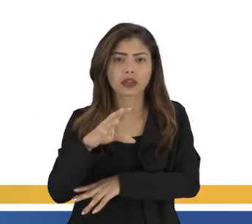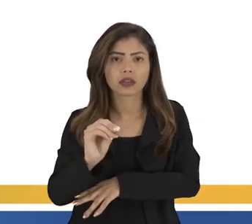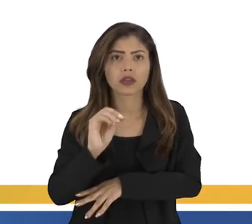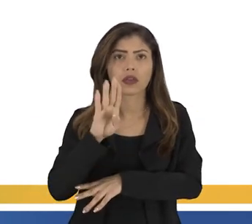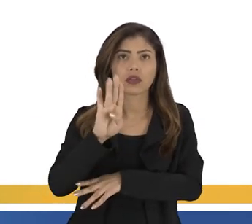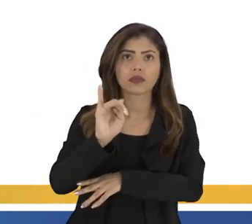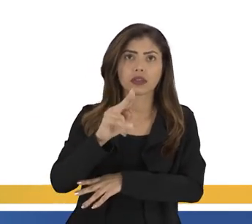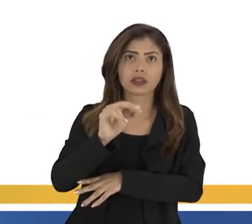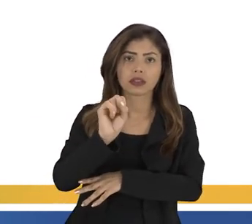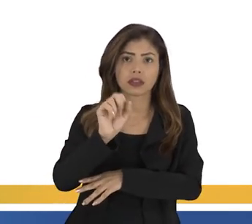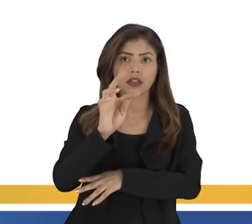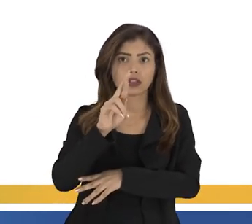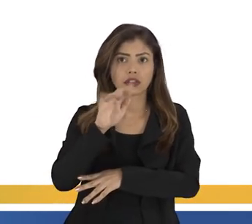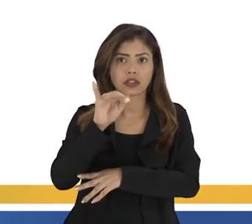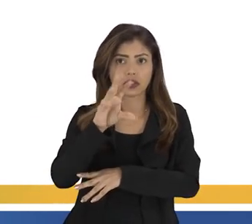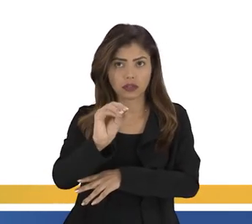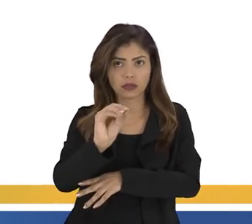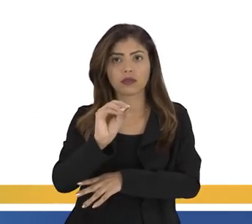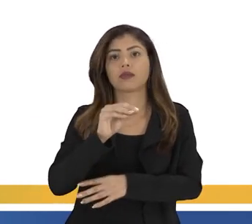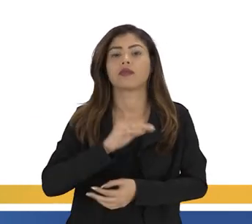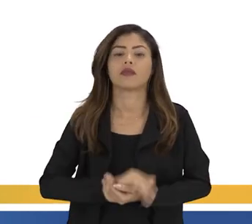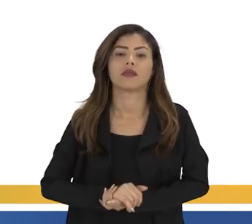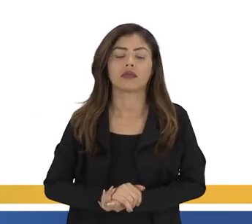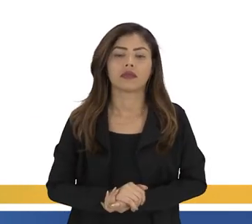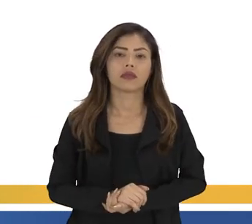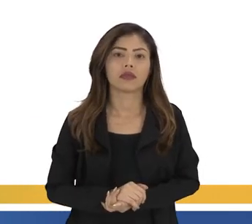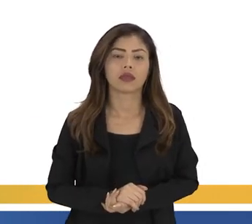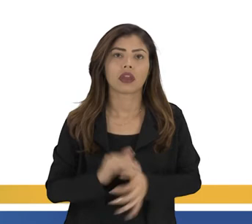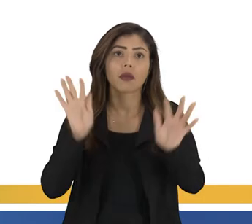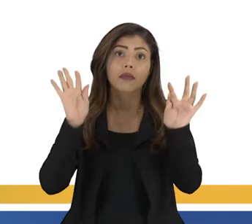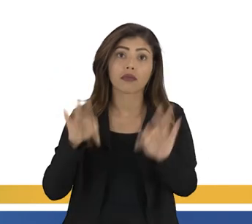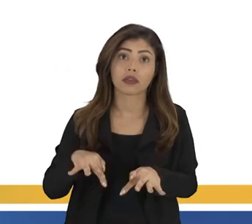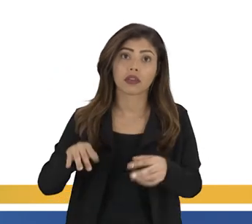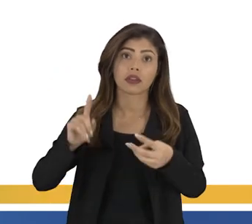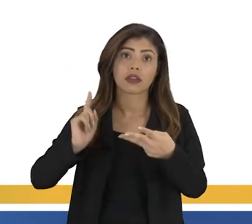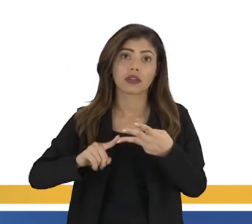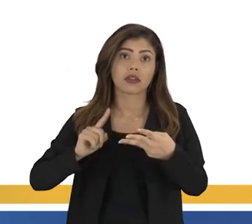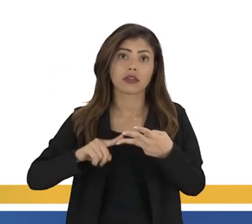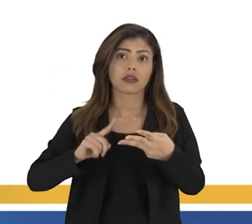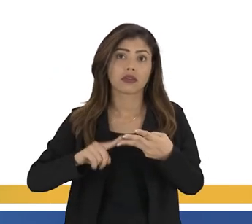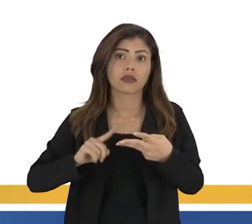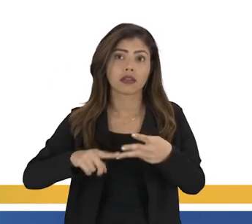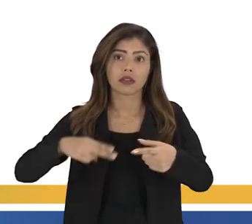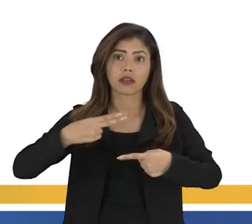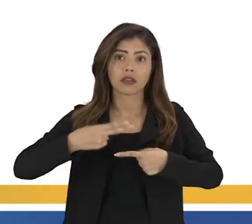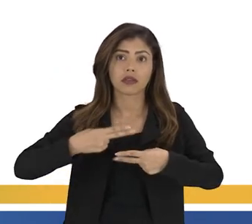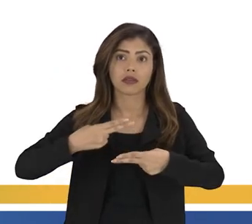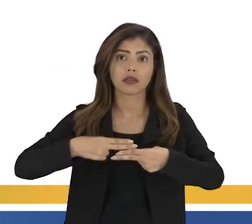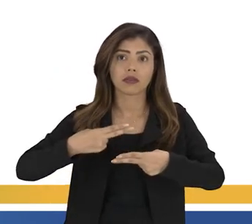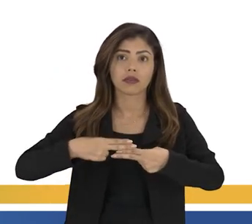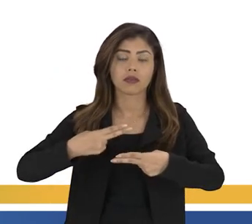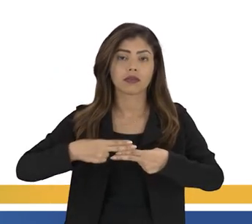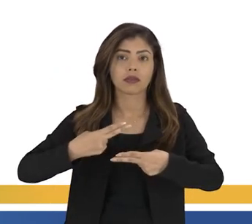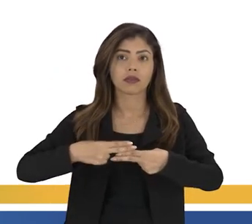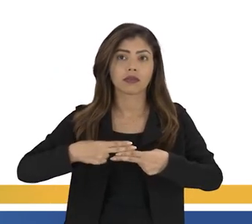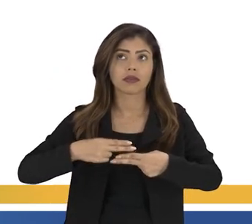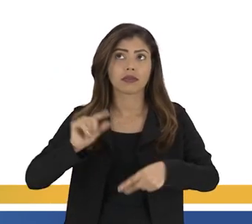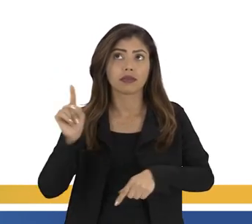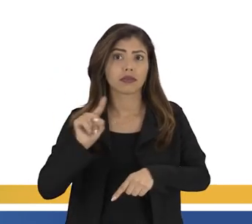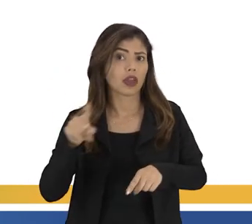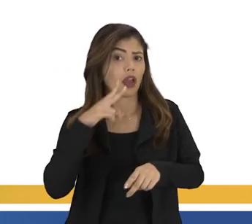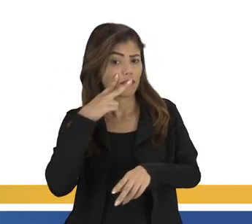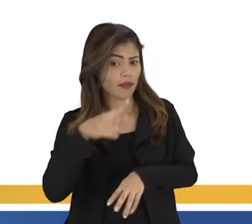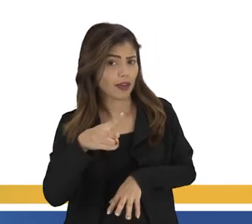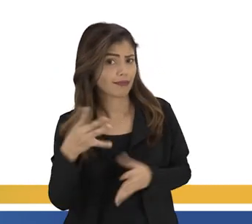na época né do imperador bizantino e por fim as novelas não se preocupe não é